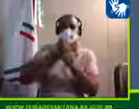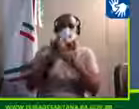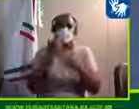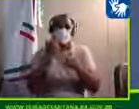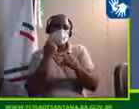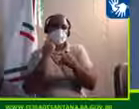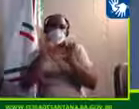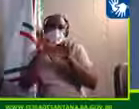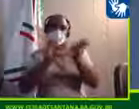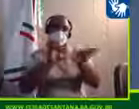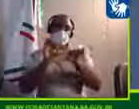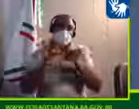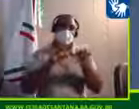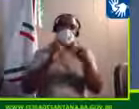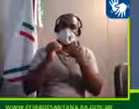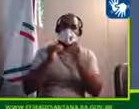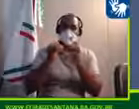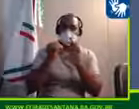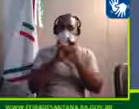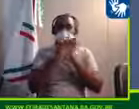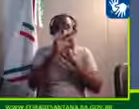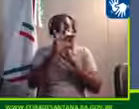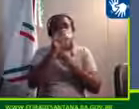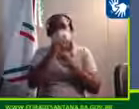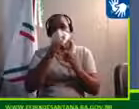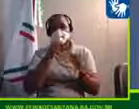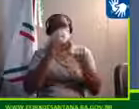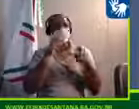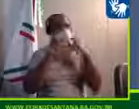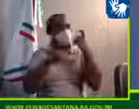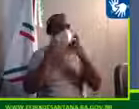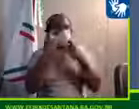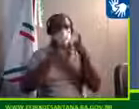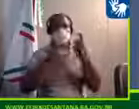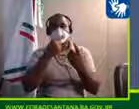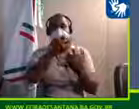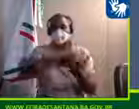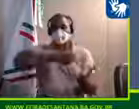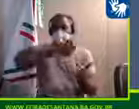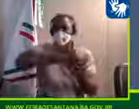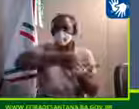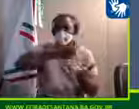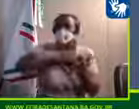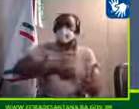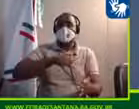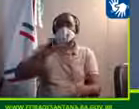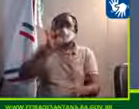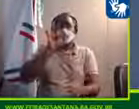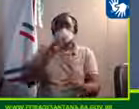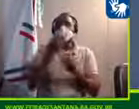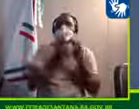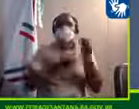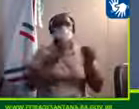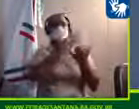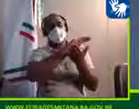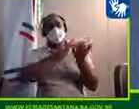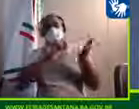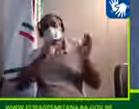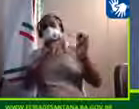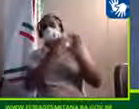de se recuperar. Eu já mandei muito mais recurso para a cidade. E sempre cobrei da cidade as informações, que são